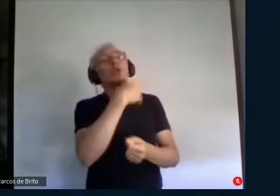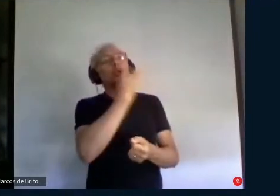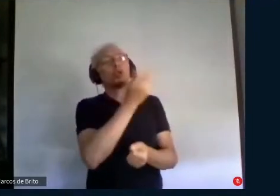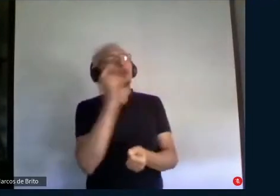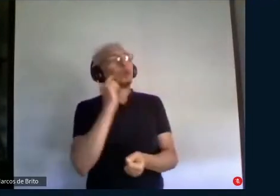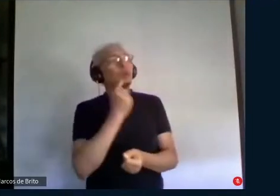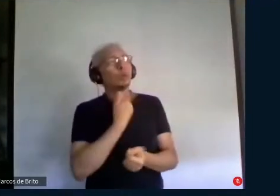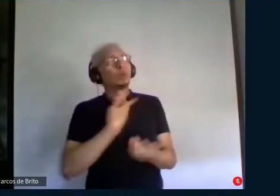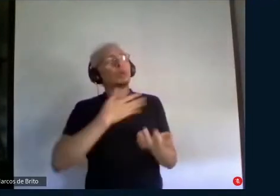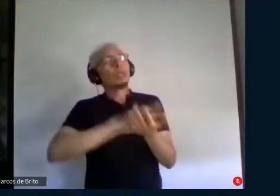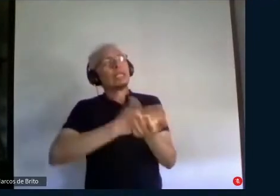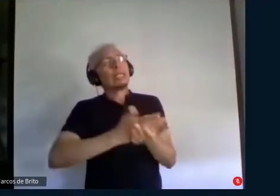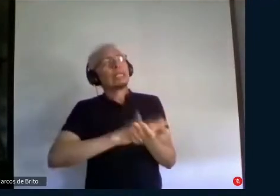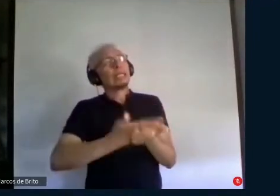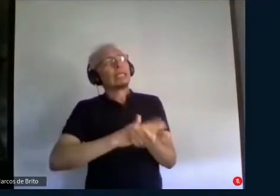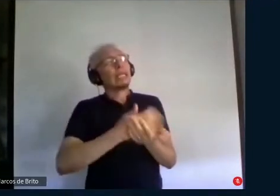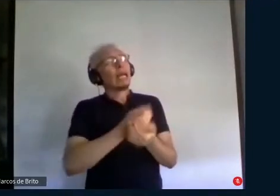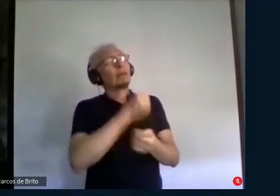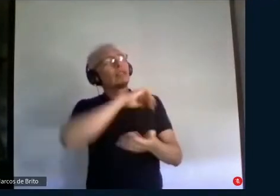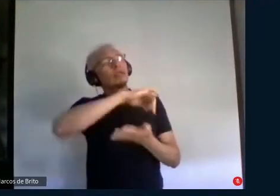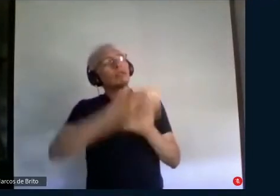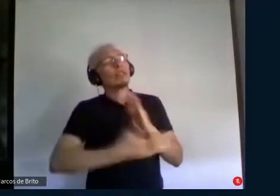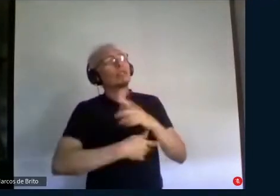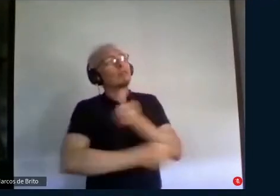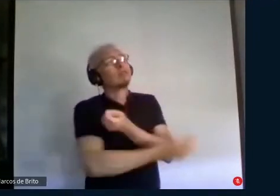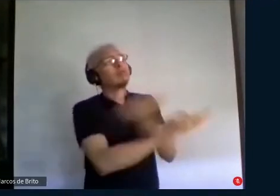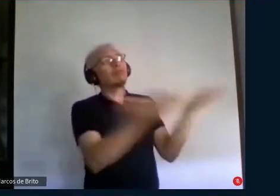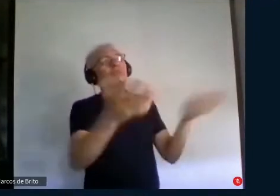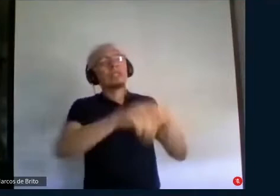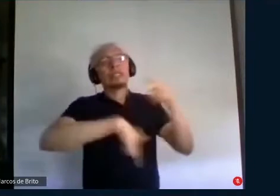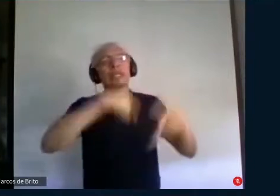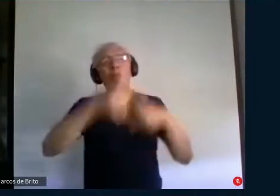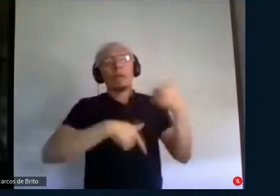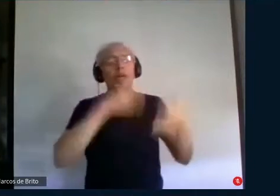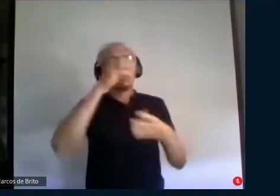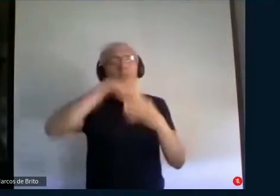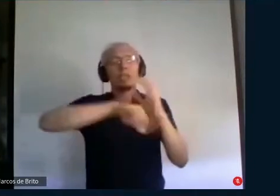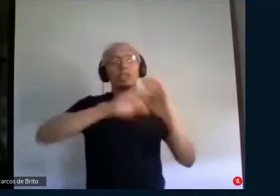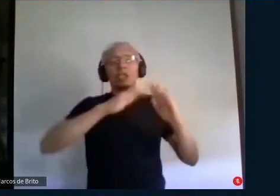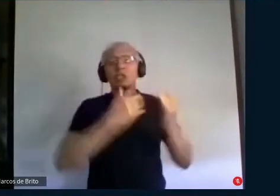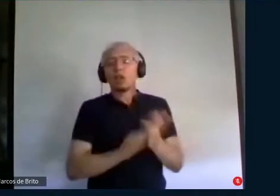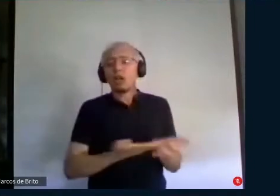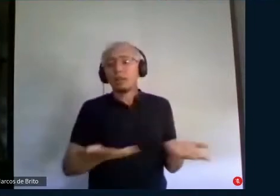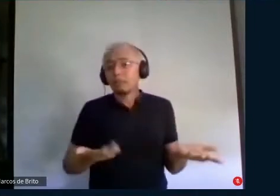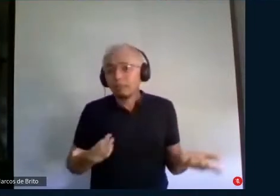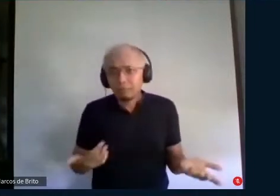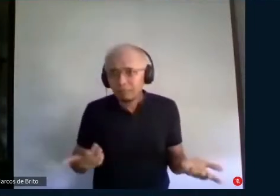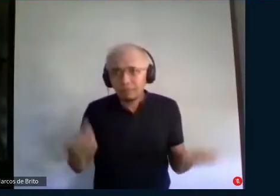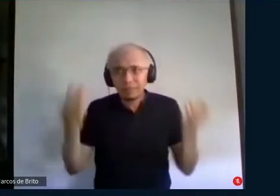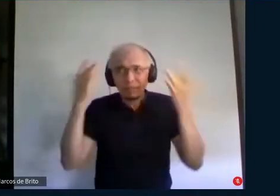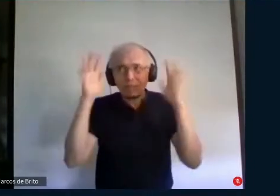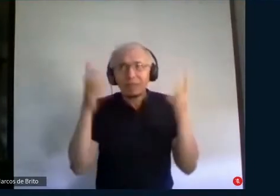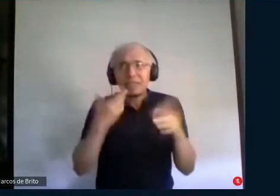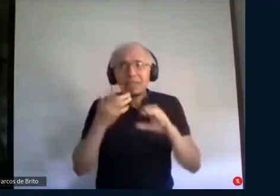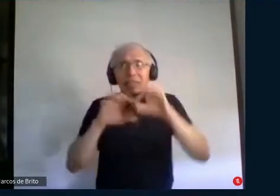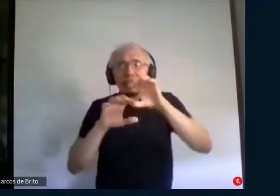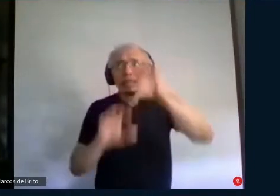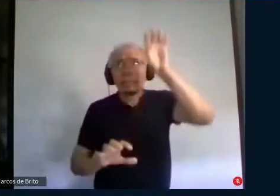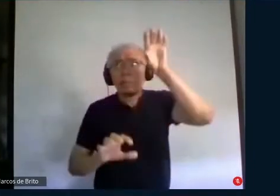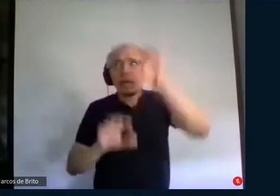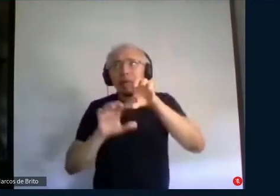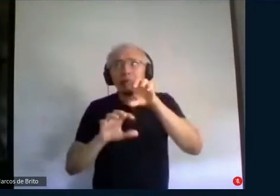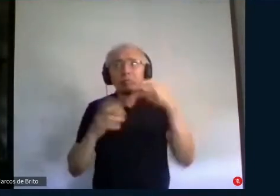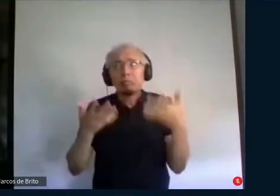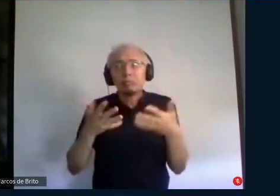aos intérpretes de línguas de sinais que atuam no contexto educacional. Eu não sabia a diferença, eu não sabia se tinha que separar ou não. Quando